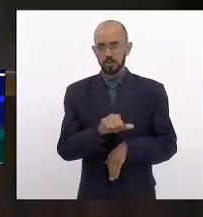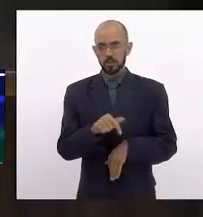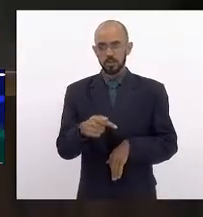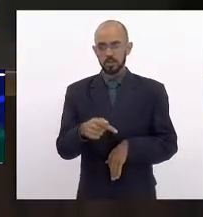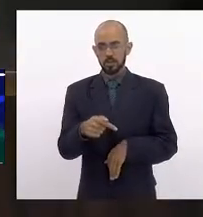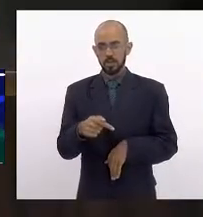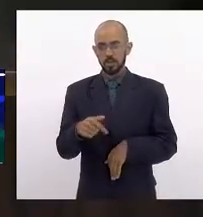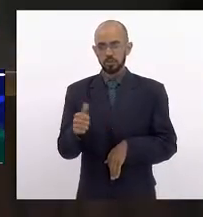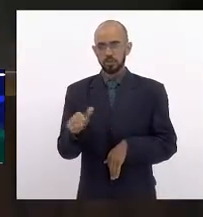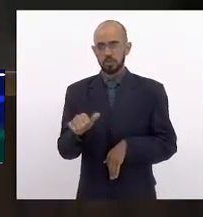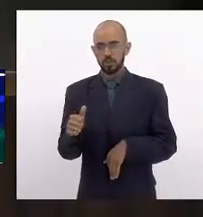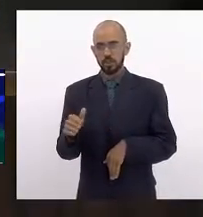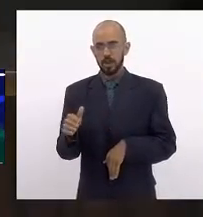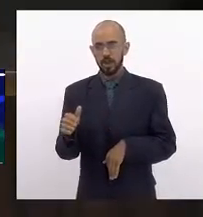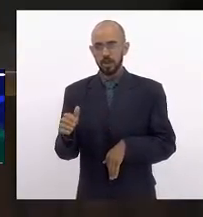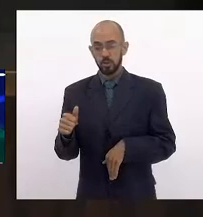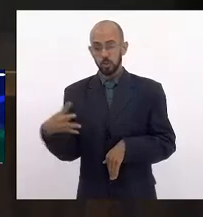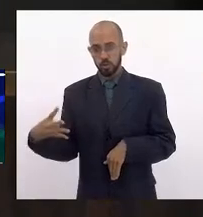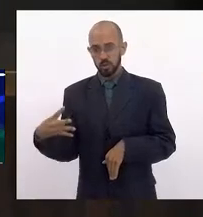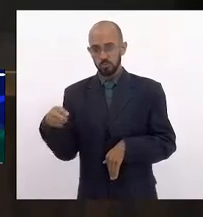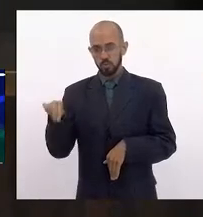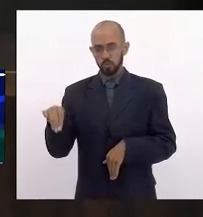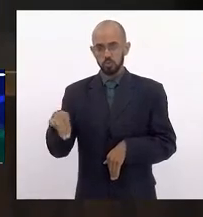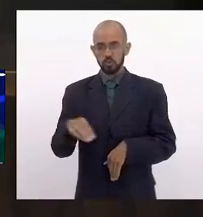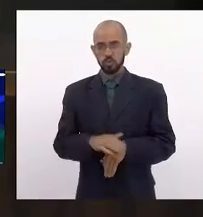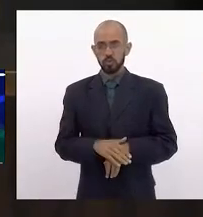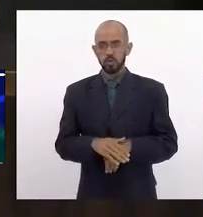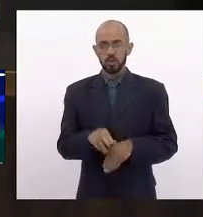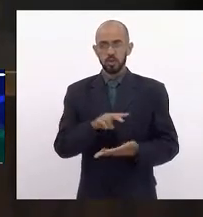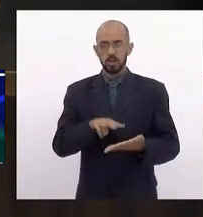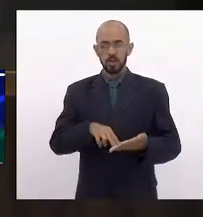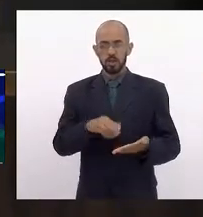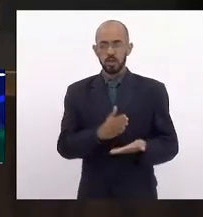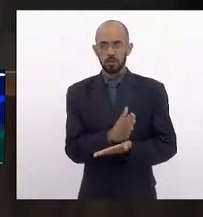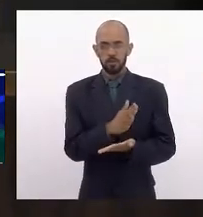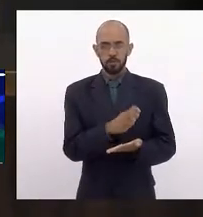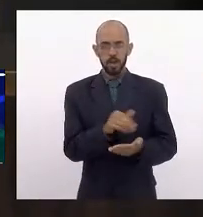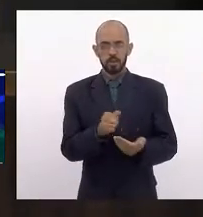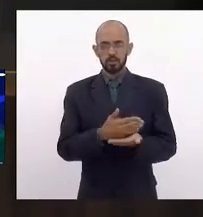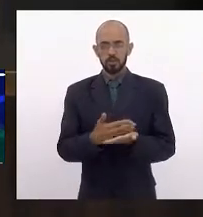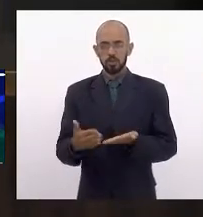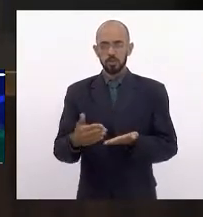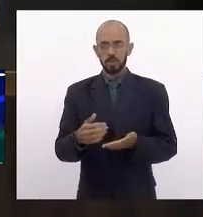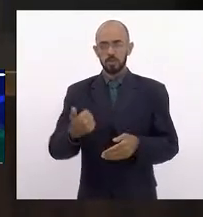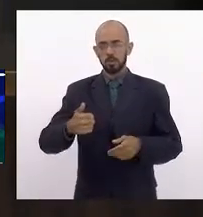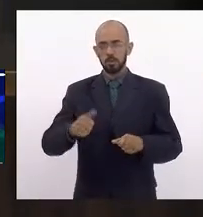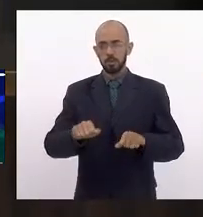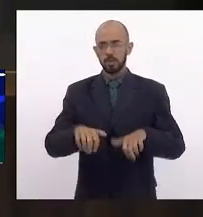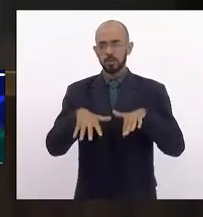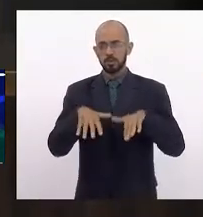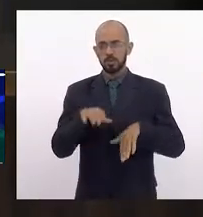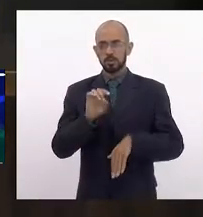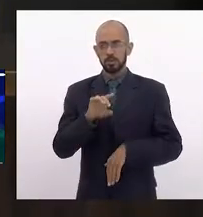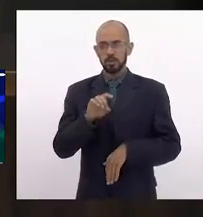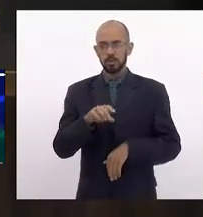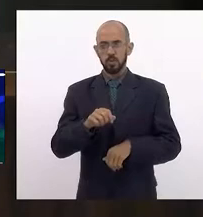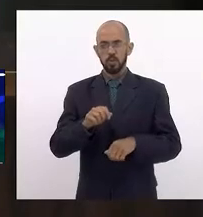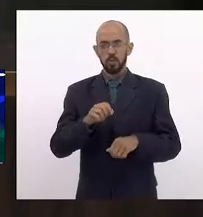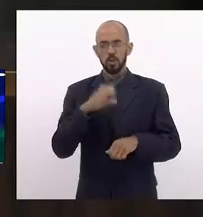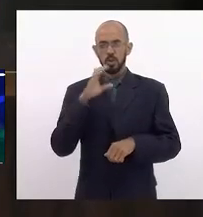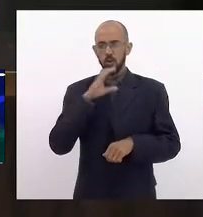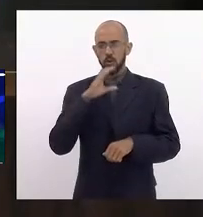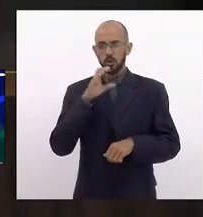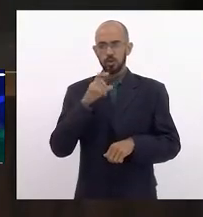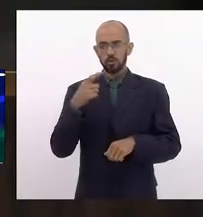a lida e aprovada a ata passa-se a ordem da primeira versão jornada do dia e em regime de urgência em